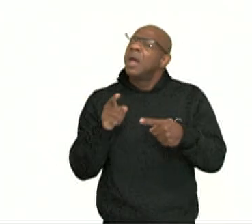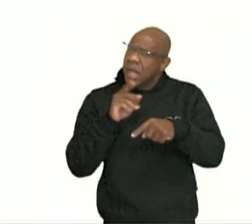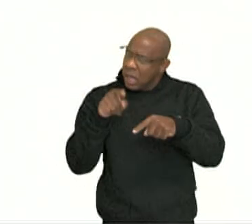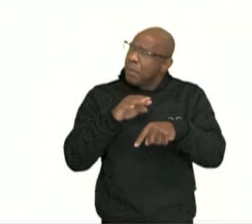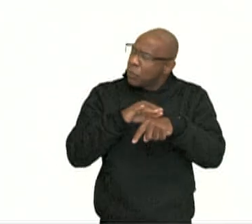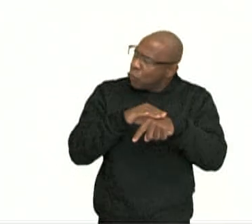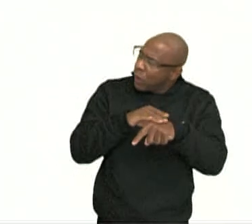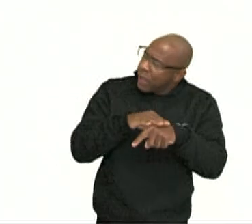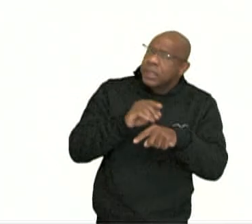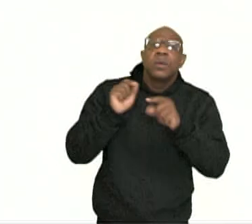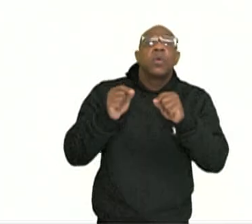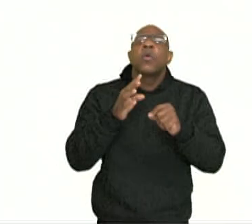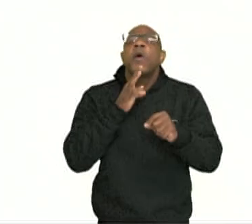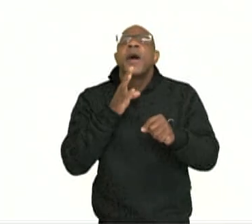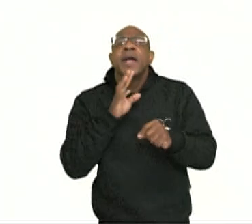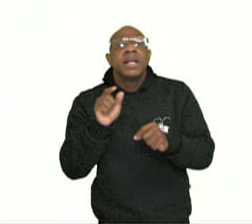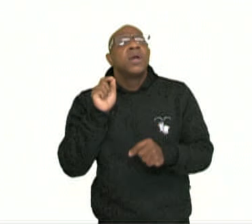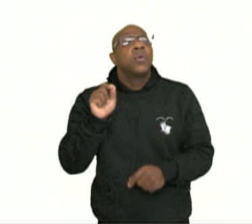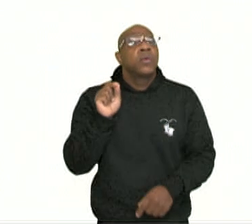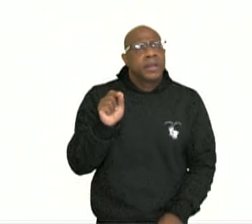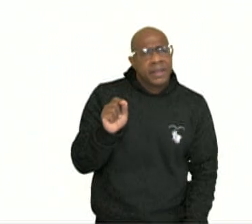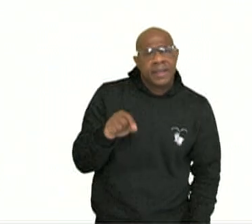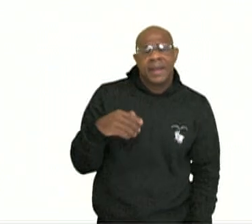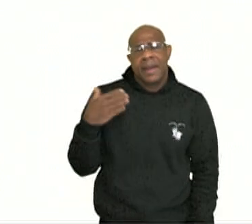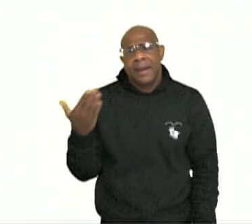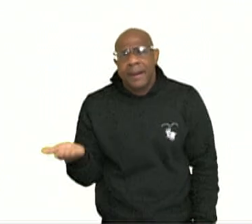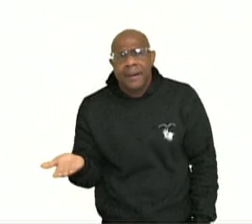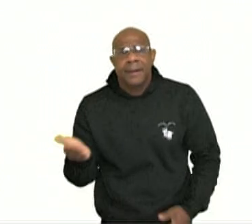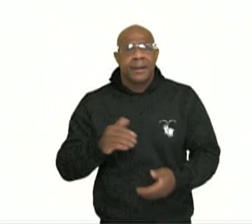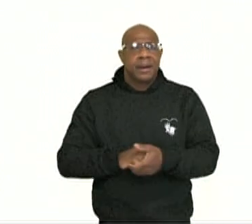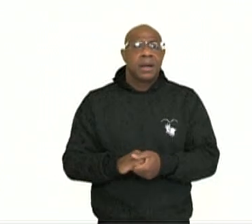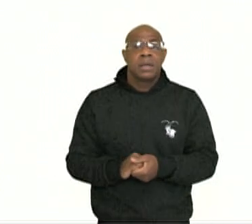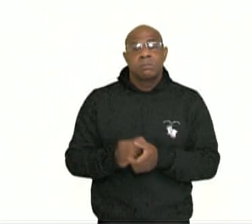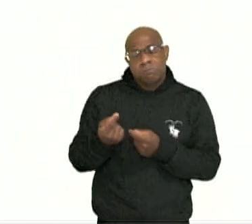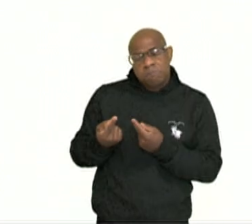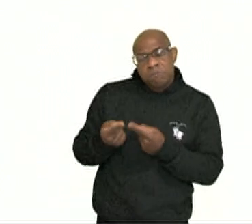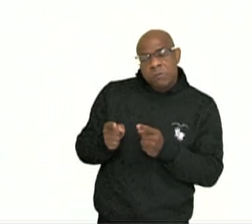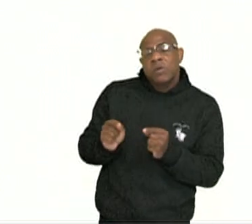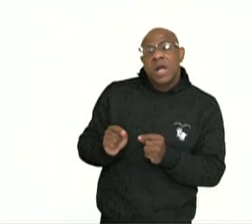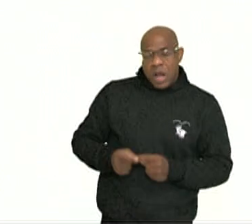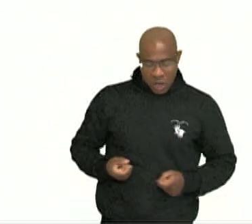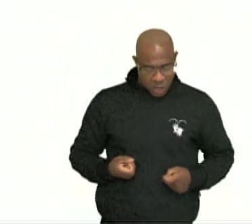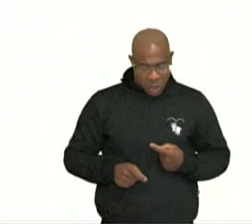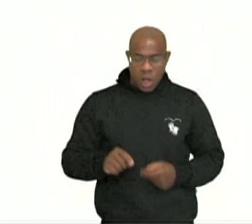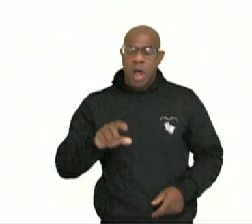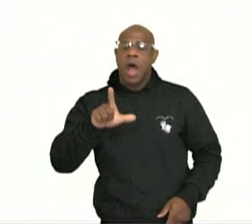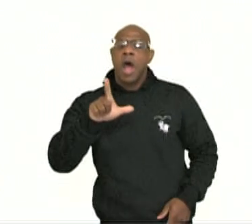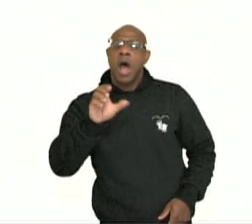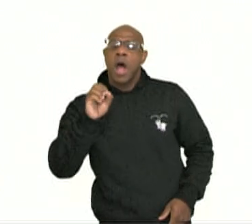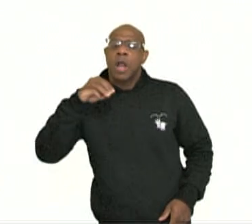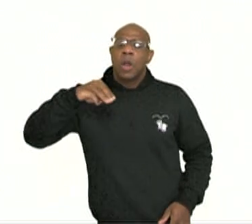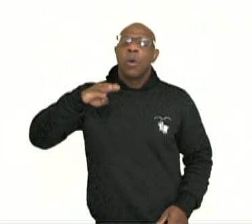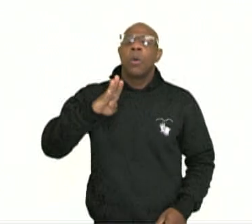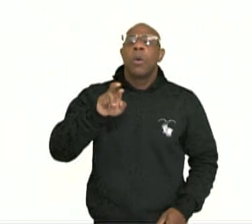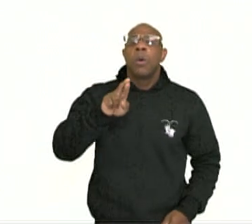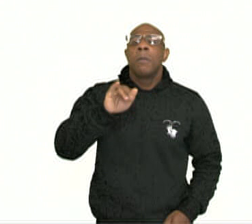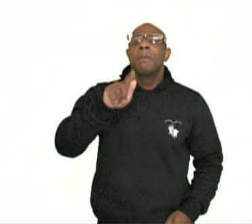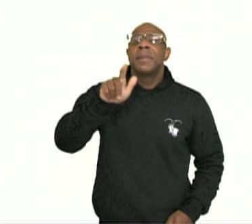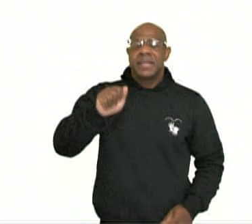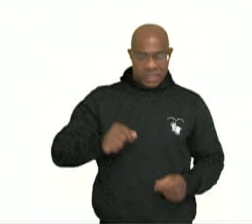uma doença conhecida, né, provocada pela lombriga. Ela é provocada